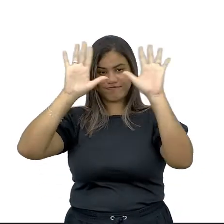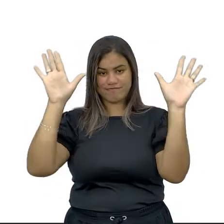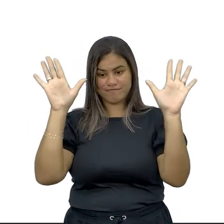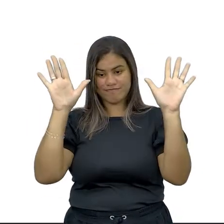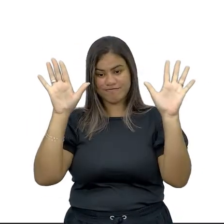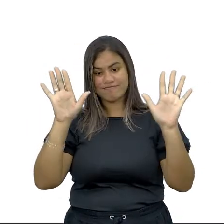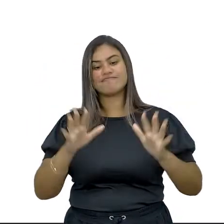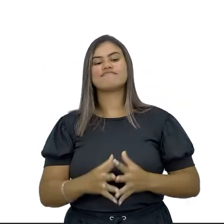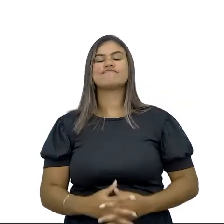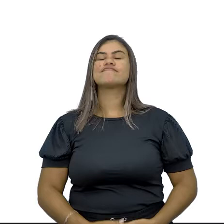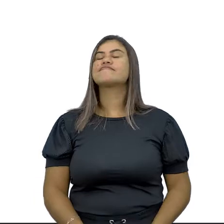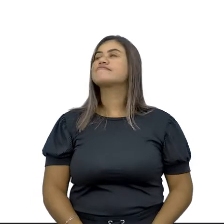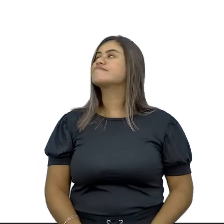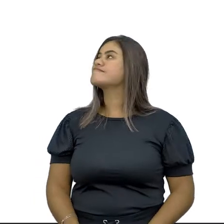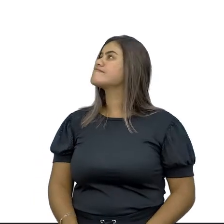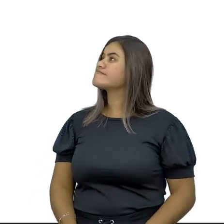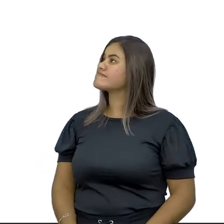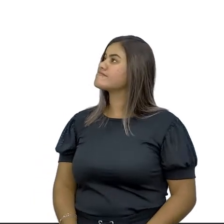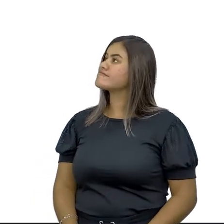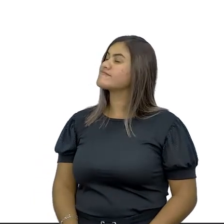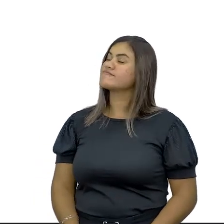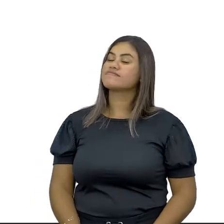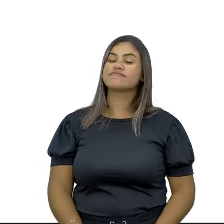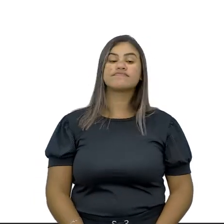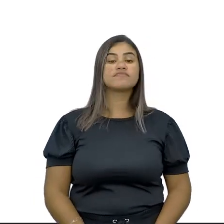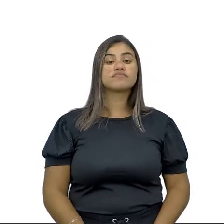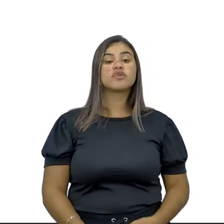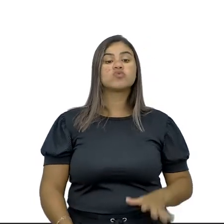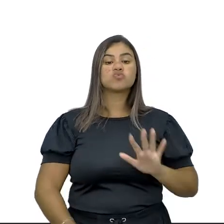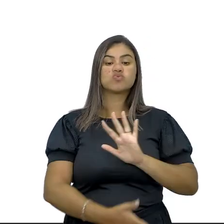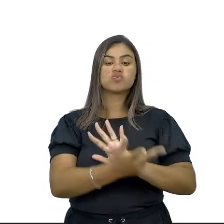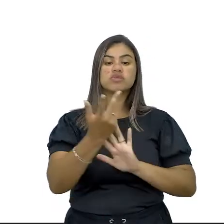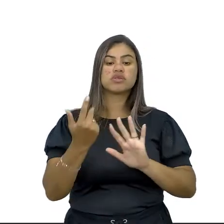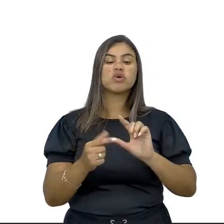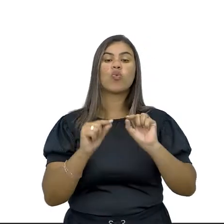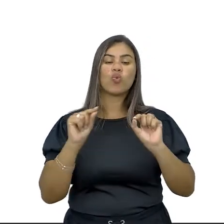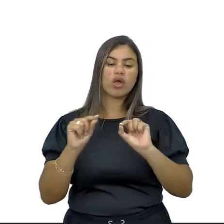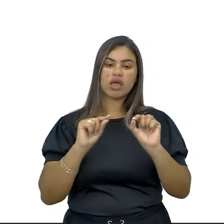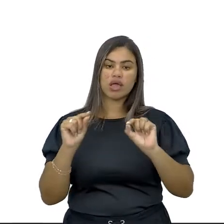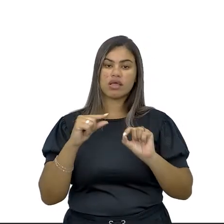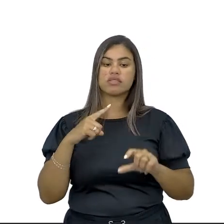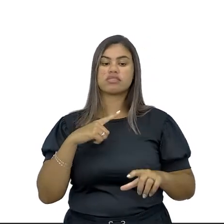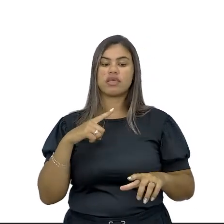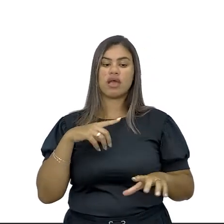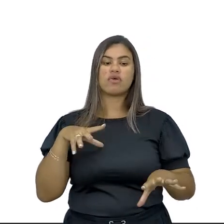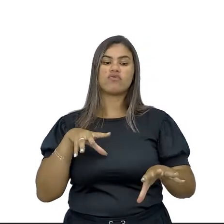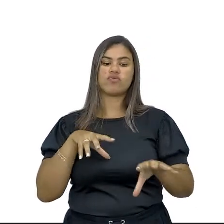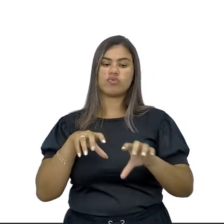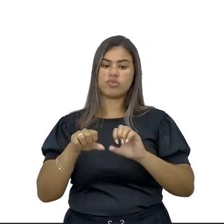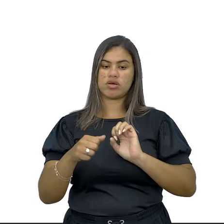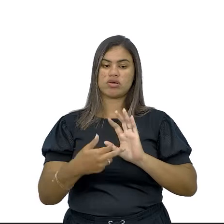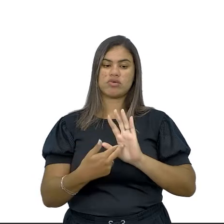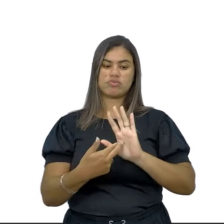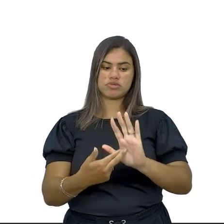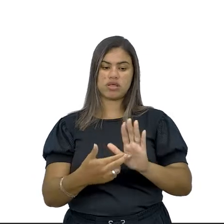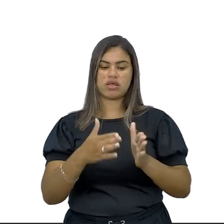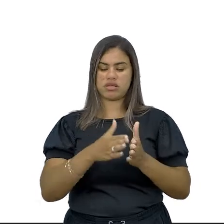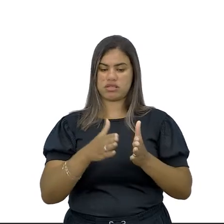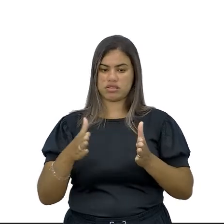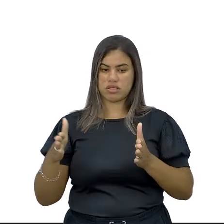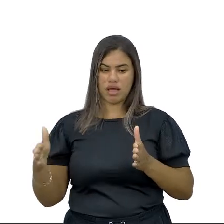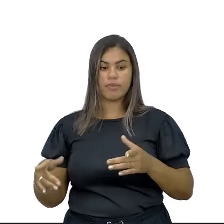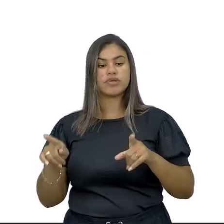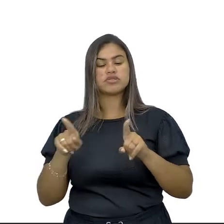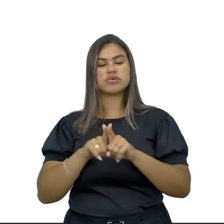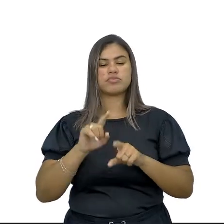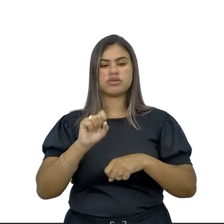Vamos lá? Bom, então, para começar, né, perceba que ambas as formações, que representam tanto as de etapa quanto